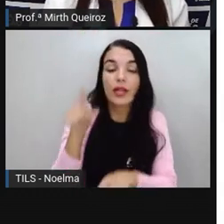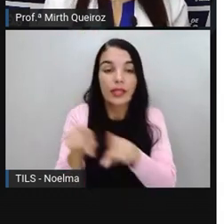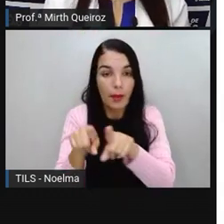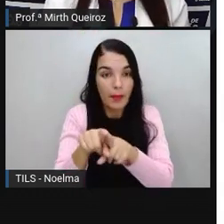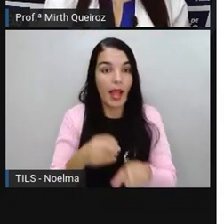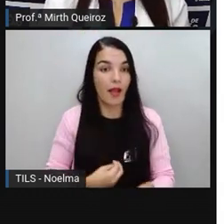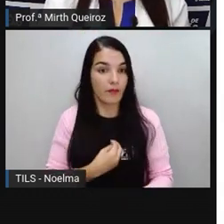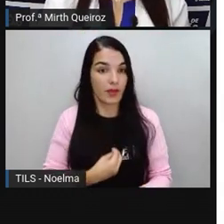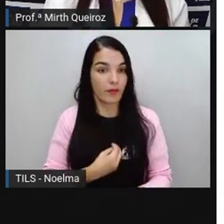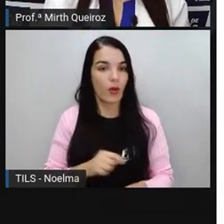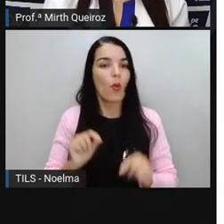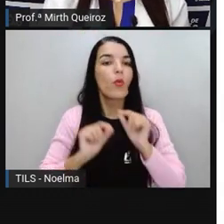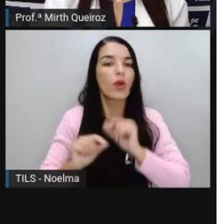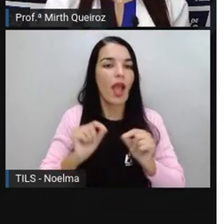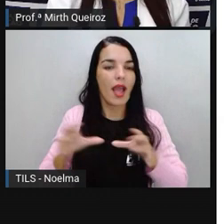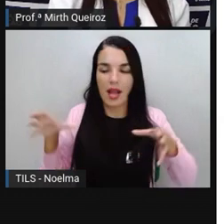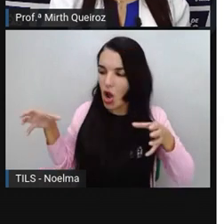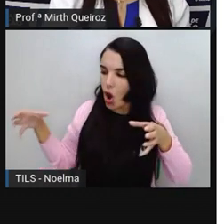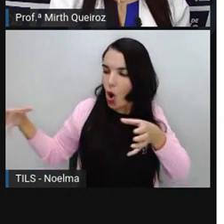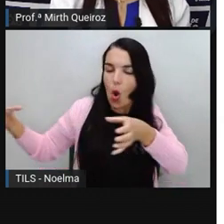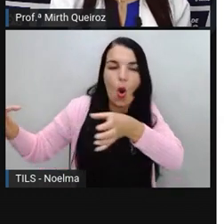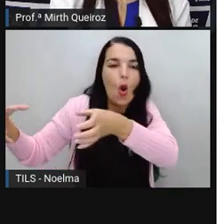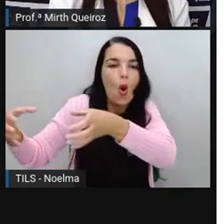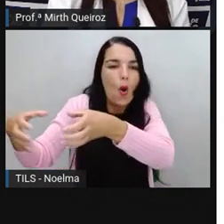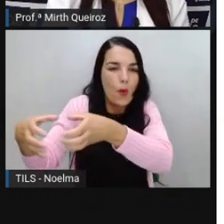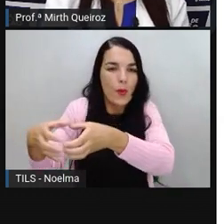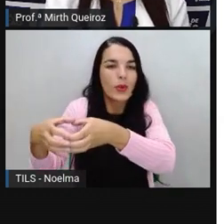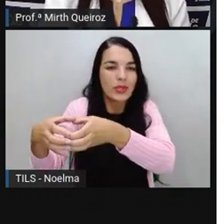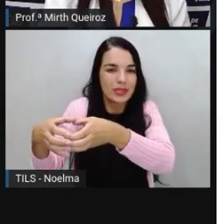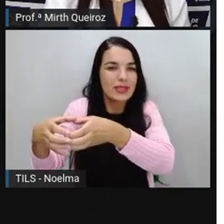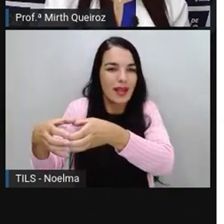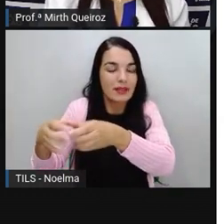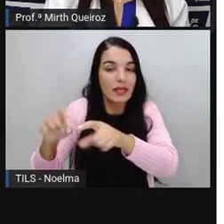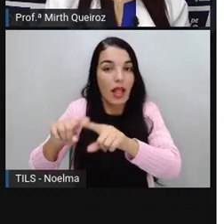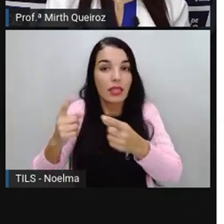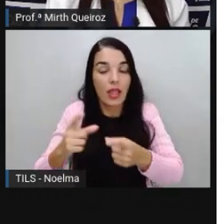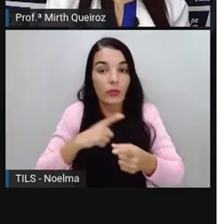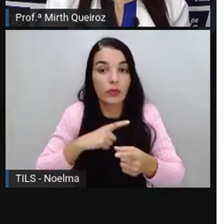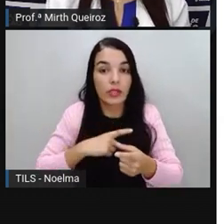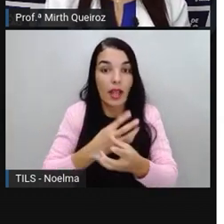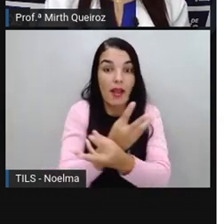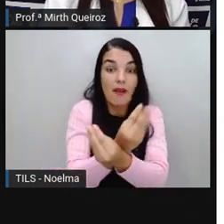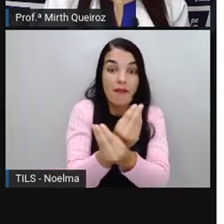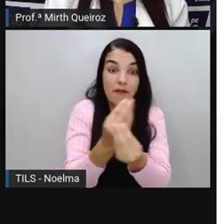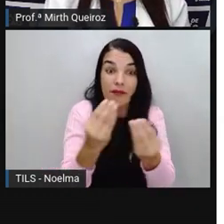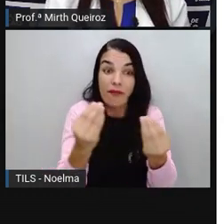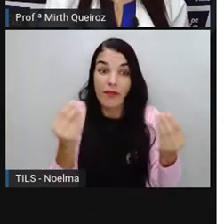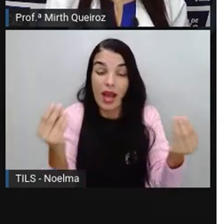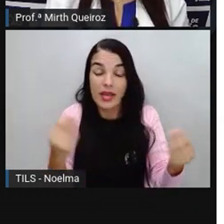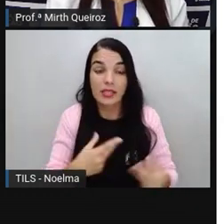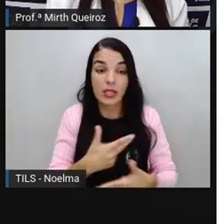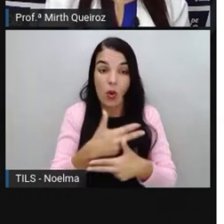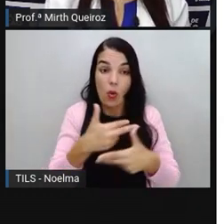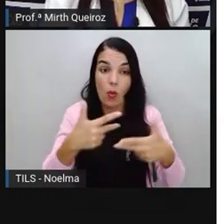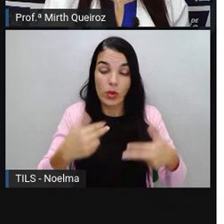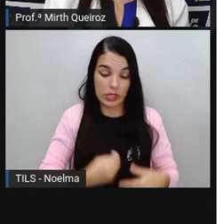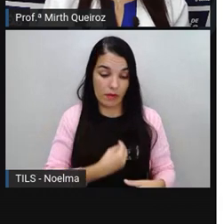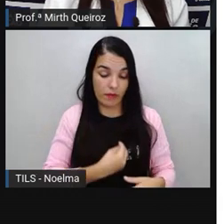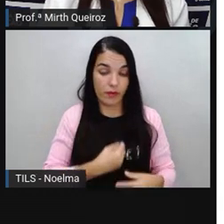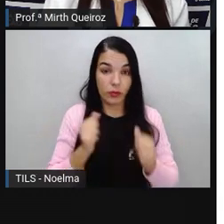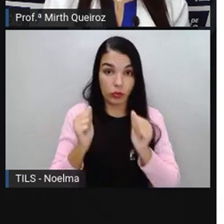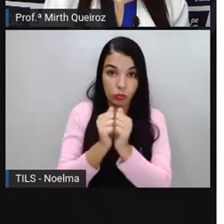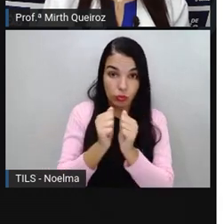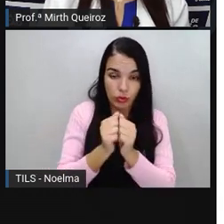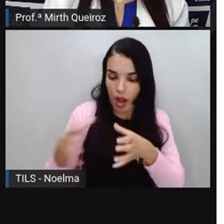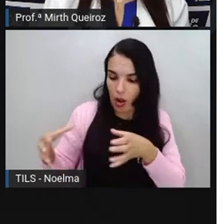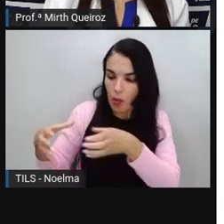uma comunidade. Então, a gente vai juntar várias espécies diferentes e colocar dentro de um espaço, aí nós temos